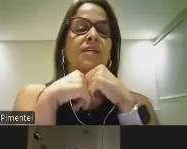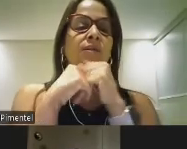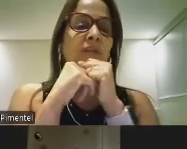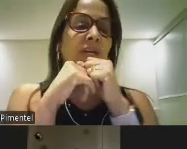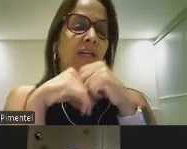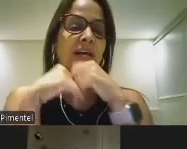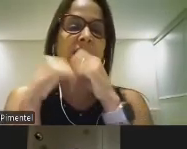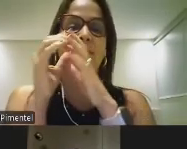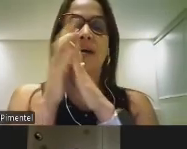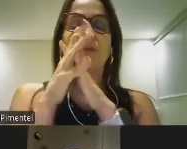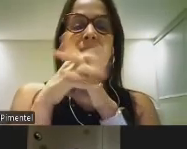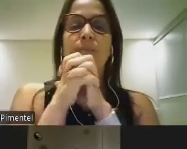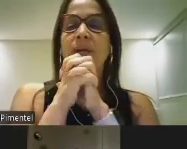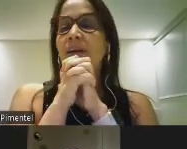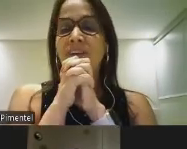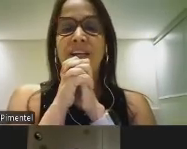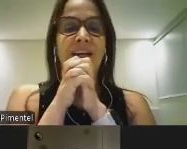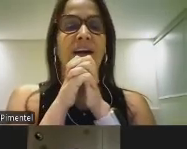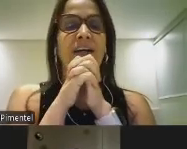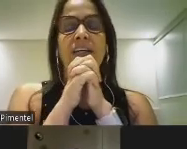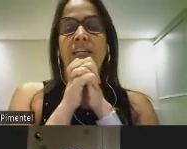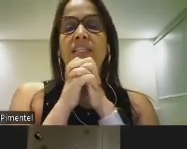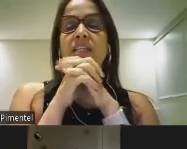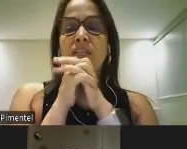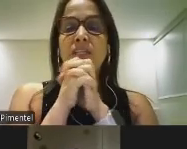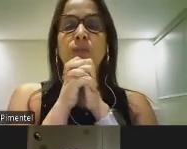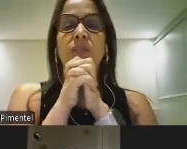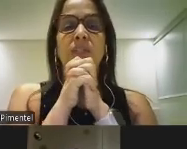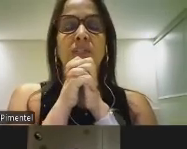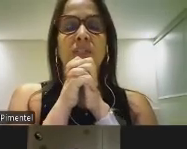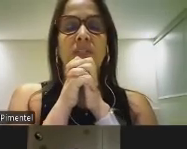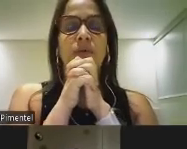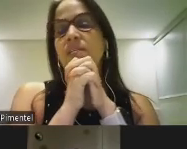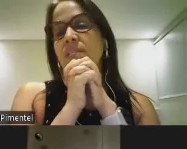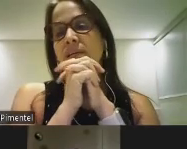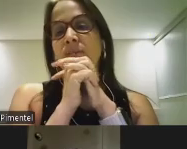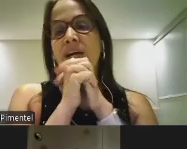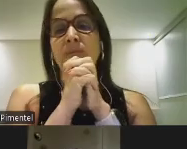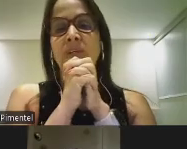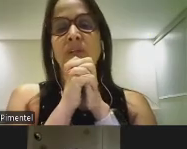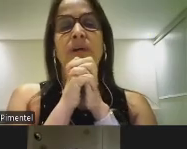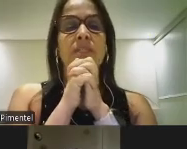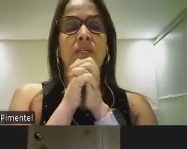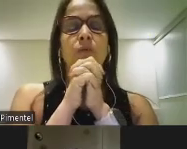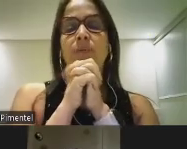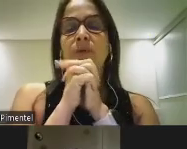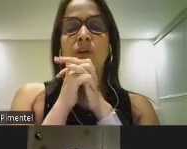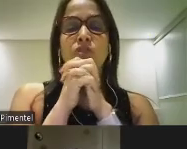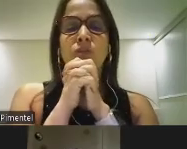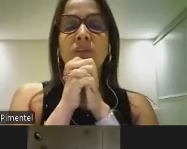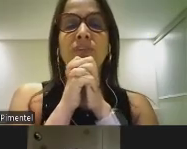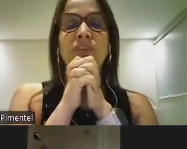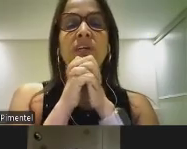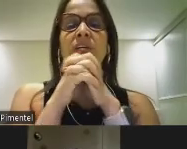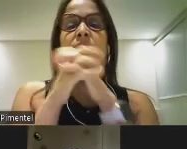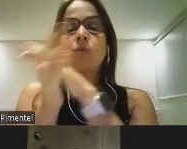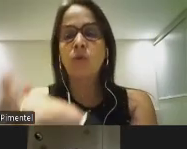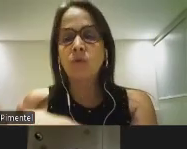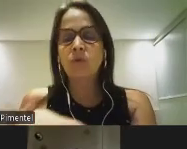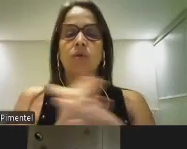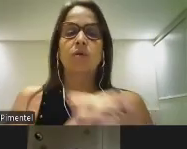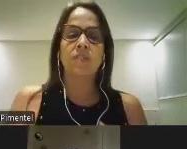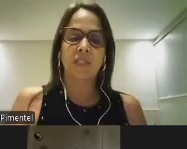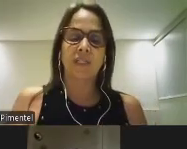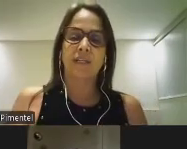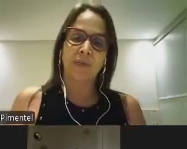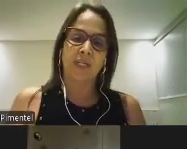coorte realizado lá para avaliar esse risco de doença de Alzheimer em pacientes com apneia obstrutiva,